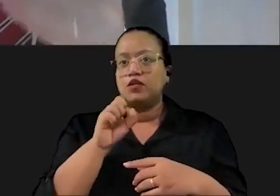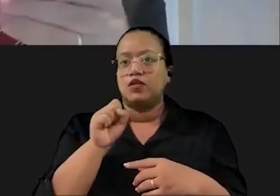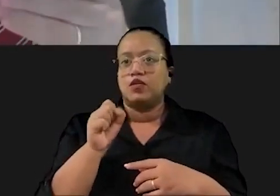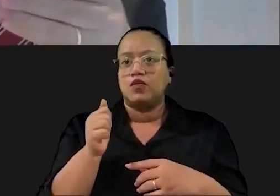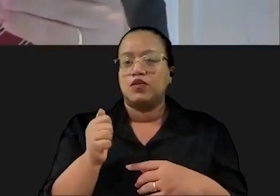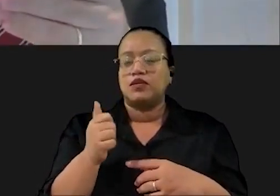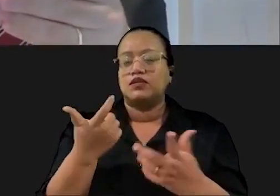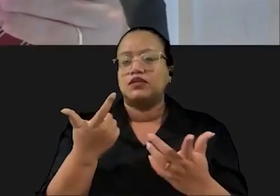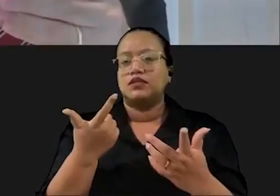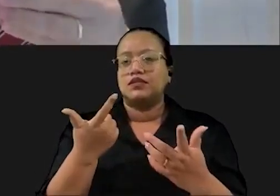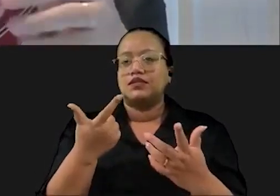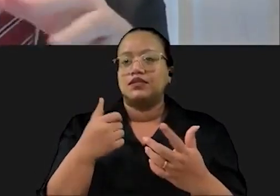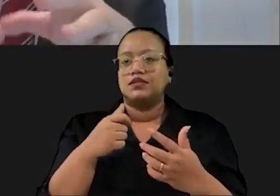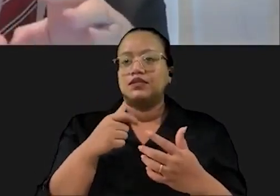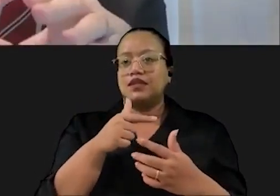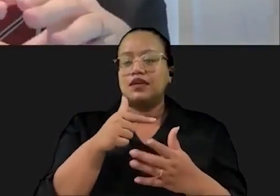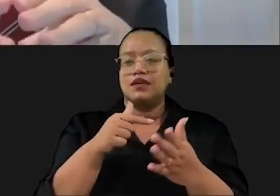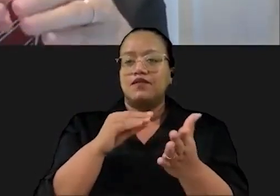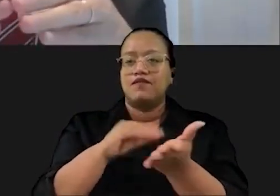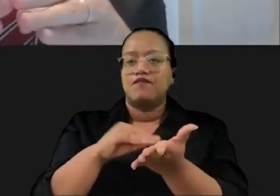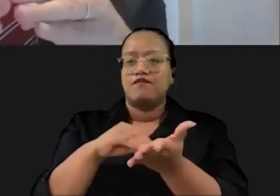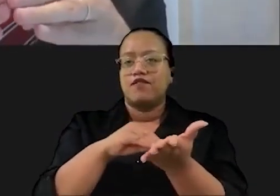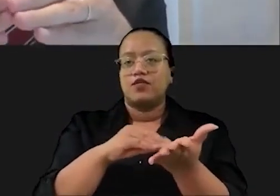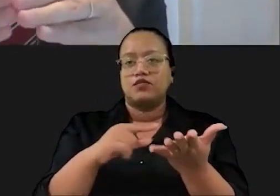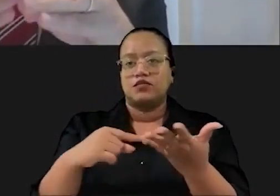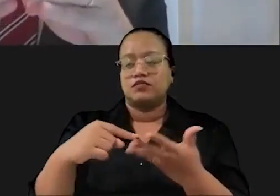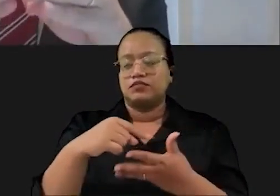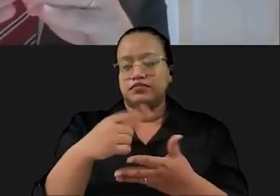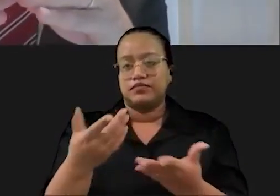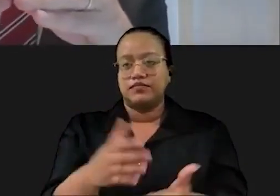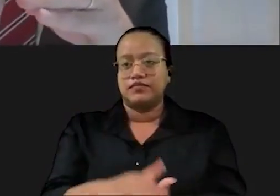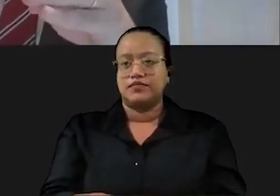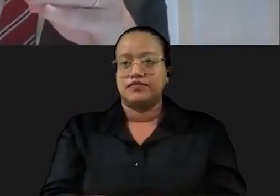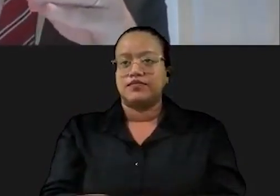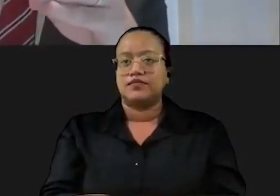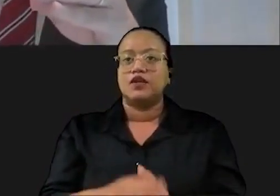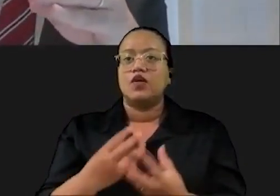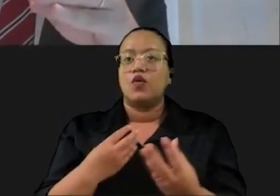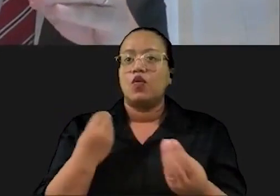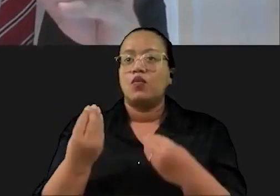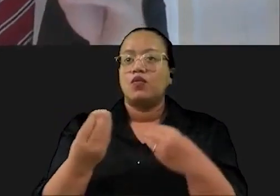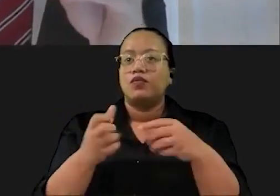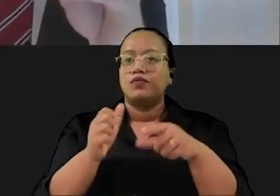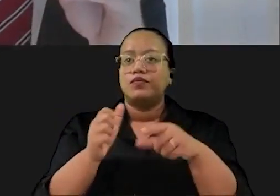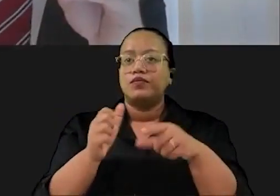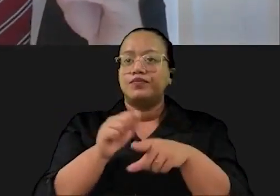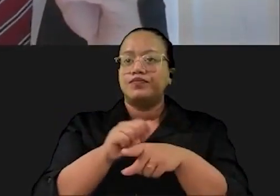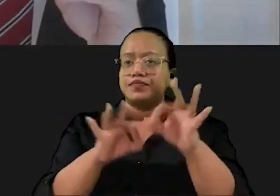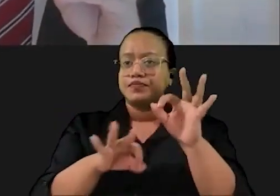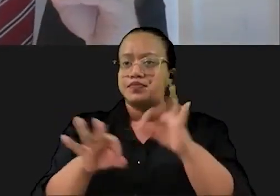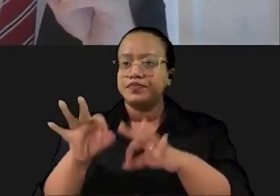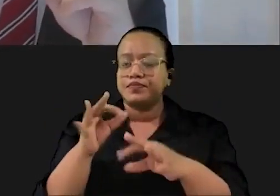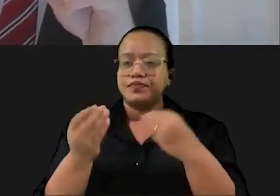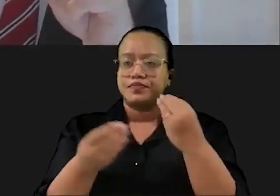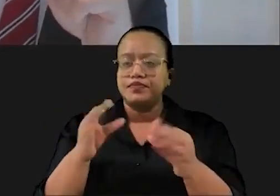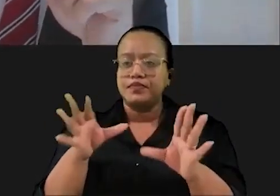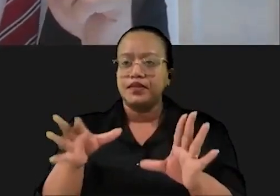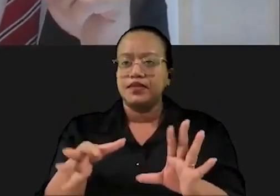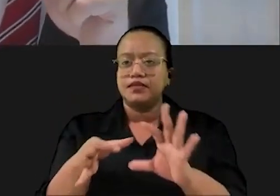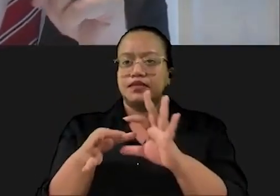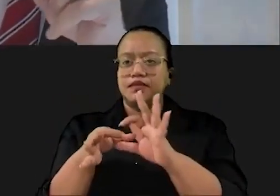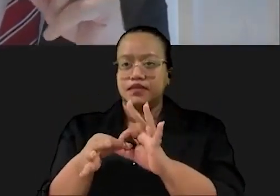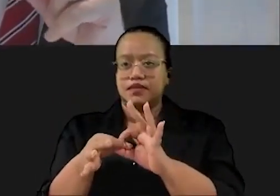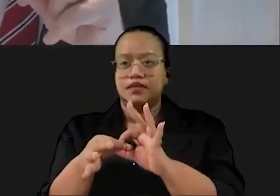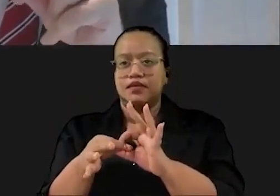Como foi construído esse fluxo, para que ele seja integrado, então, ao fluxo, para que ele seja remetido à